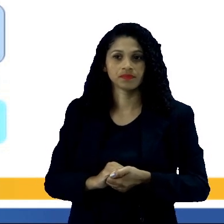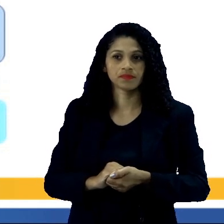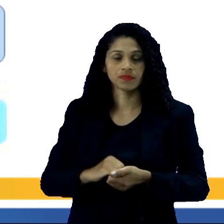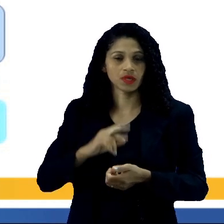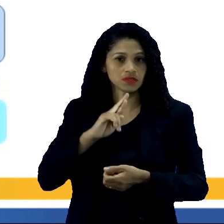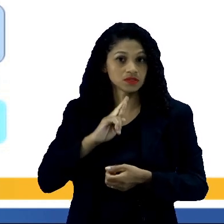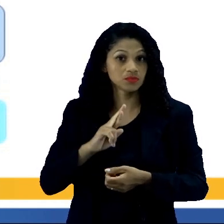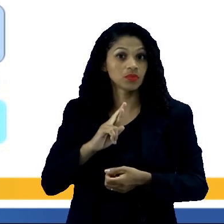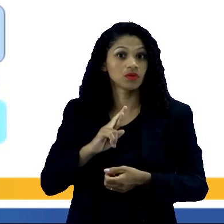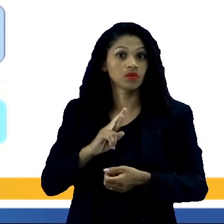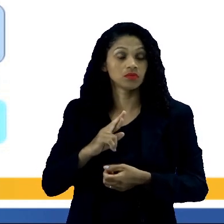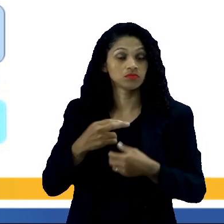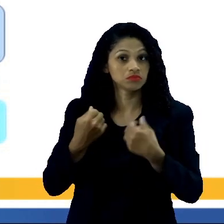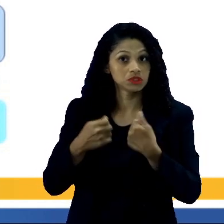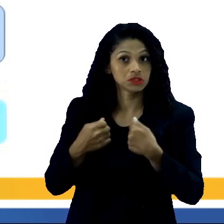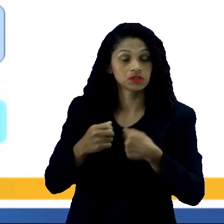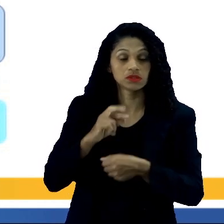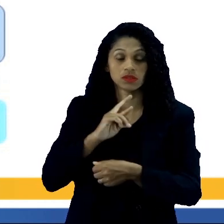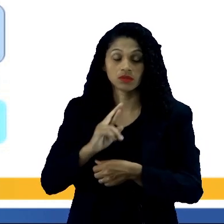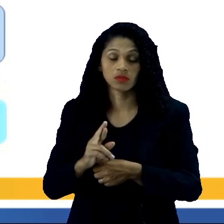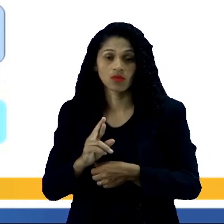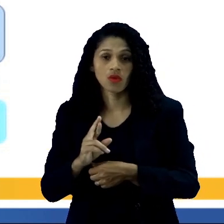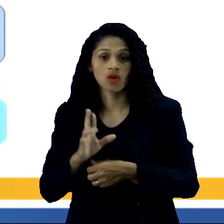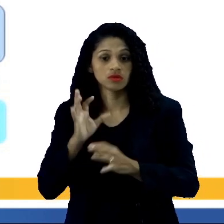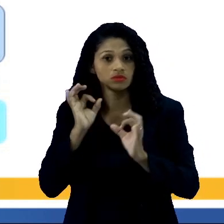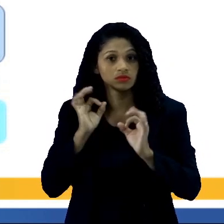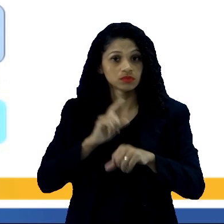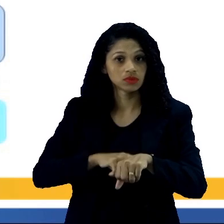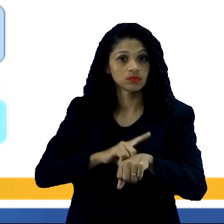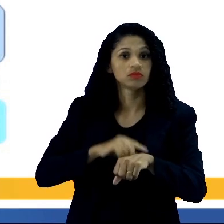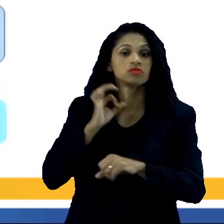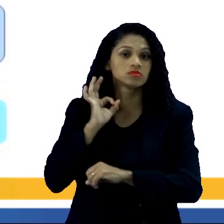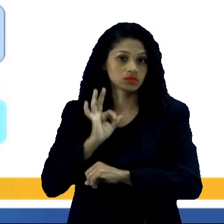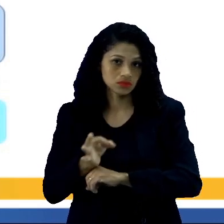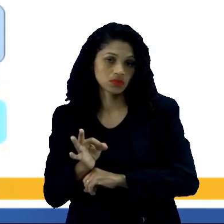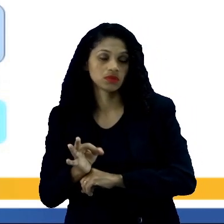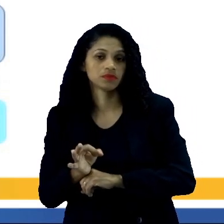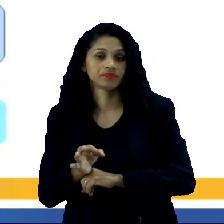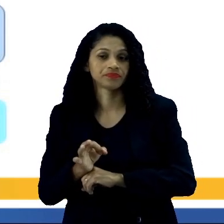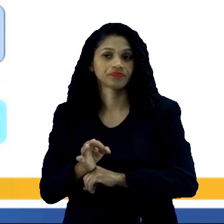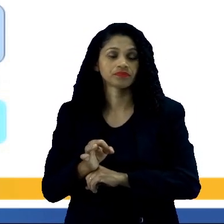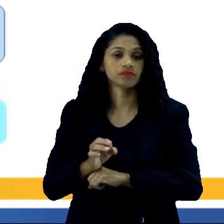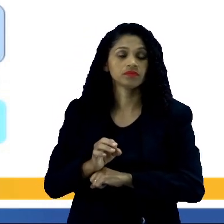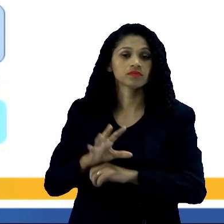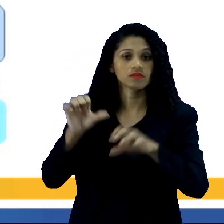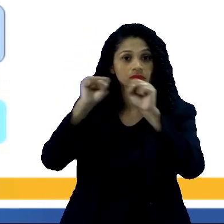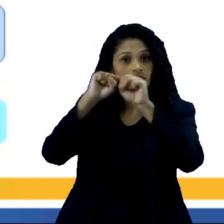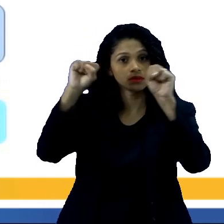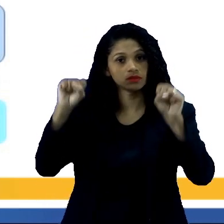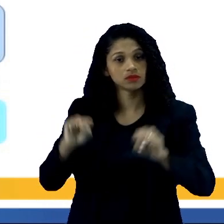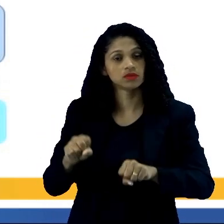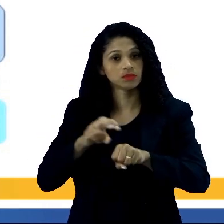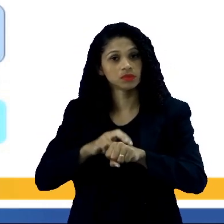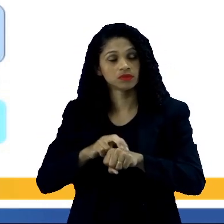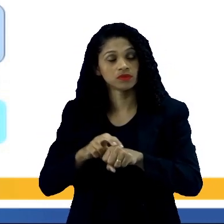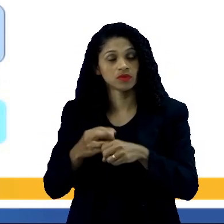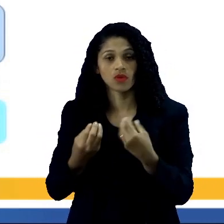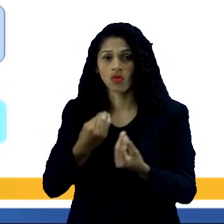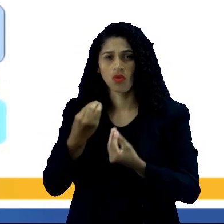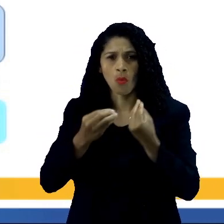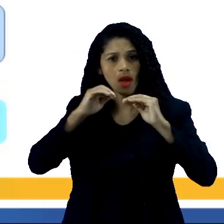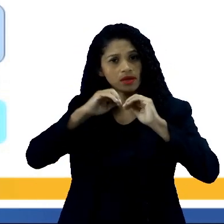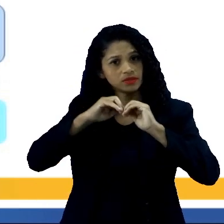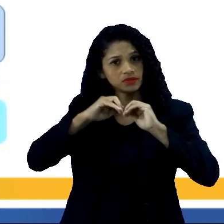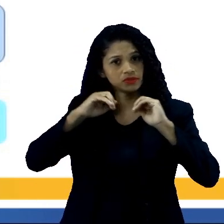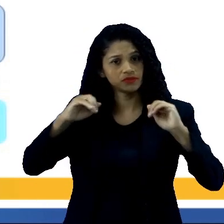certo. Respostas essas que podem ser voluntárias ou involuntárias. E aí esse sistema nervoso vale destacar também como que é a sua